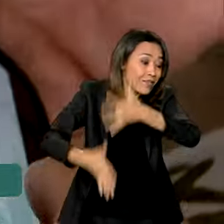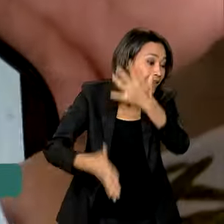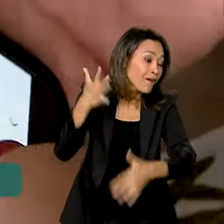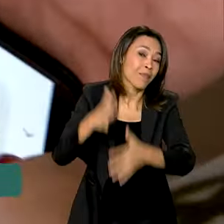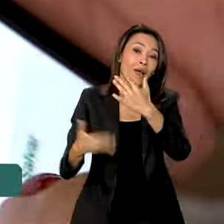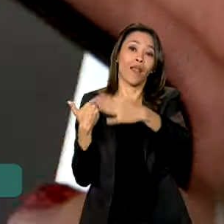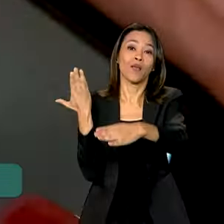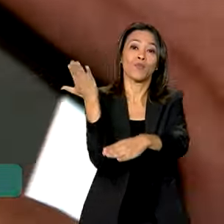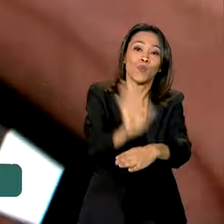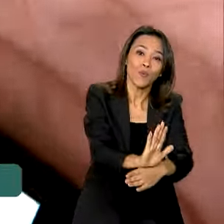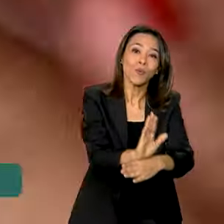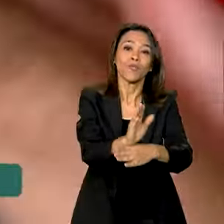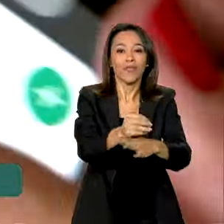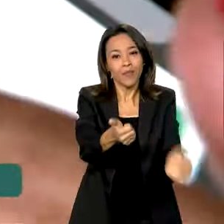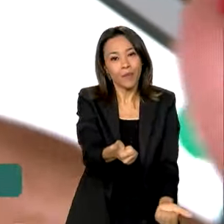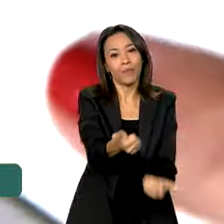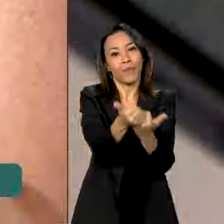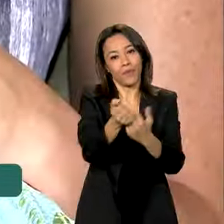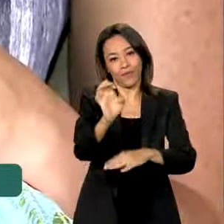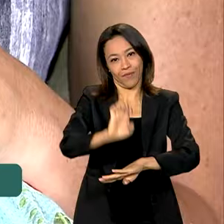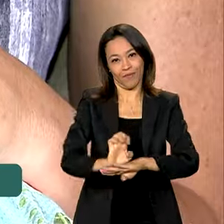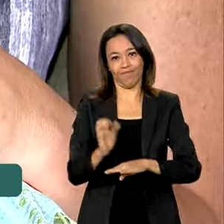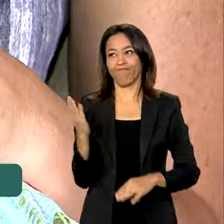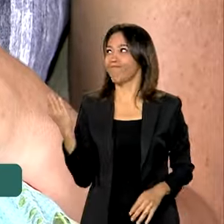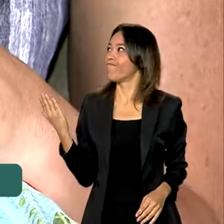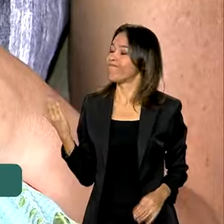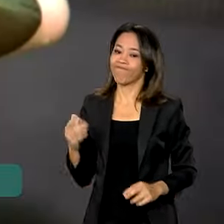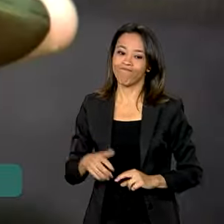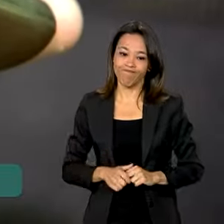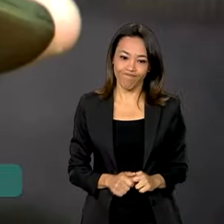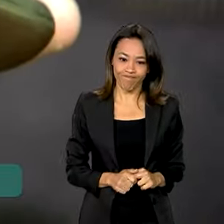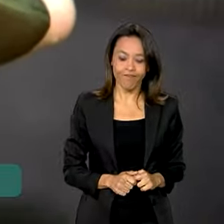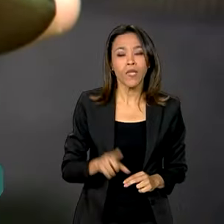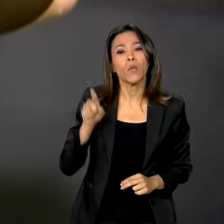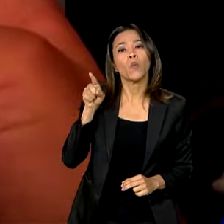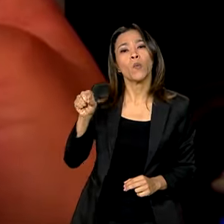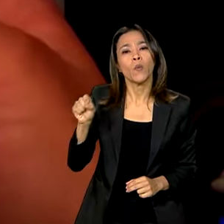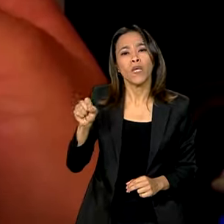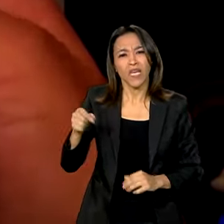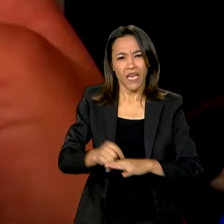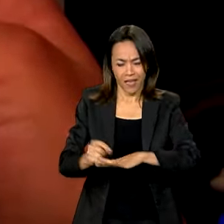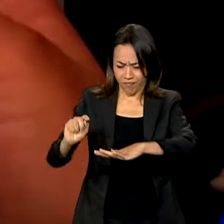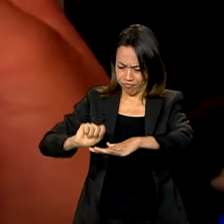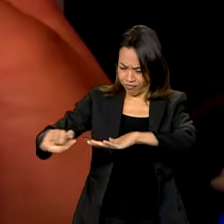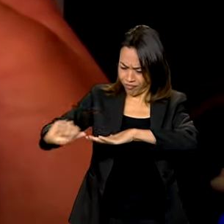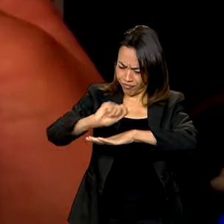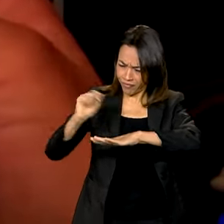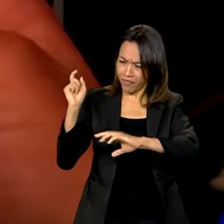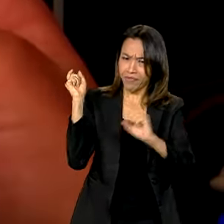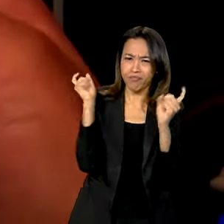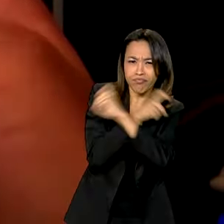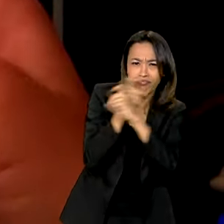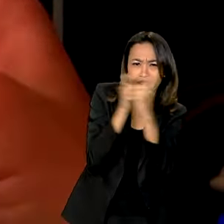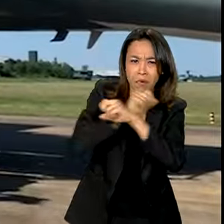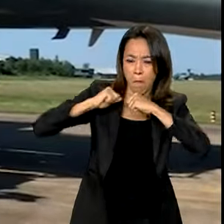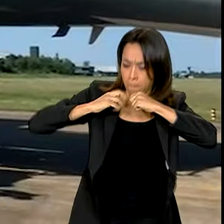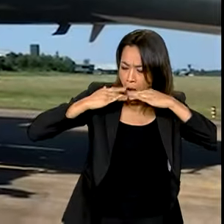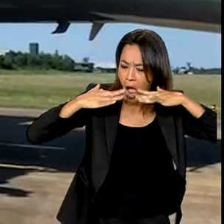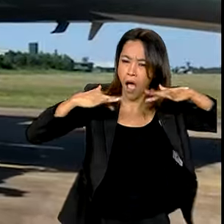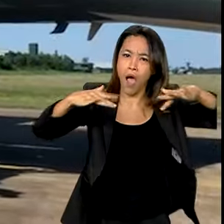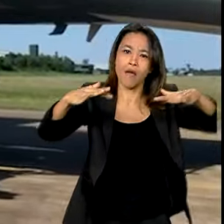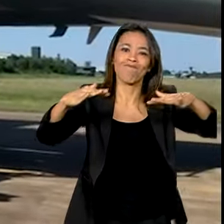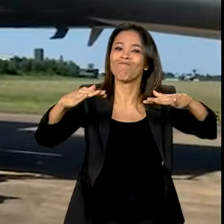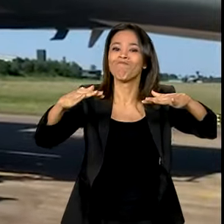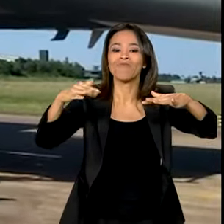ajuda e recuperação do estado. Diferentemente do que alegam conteúdos inverídicos divulgados por aí, não